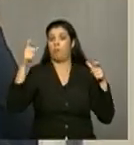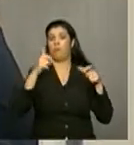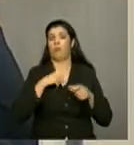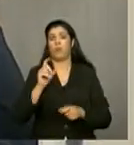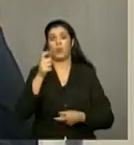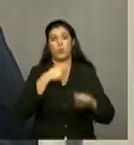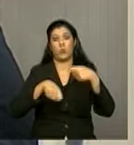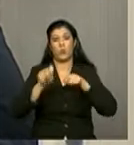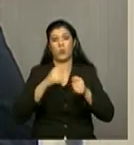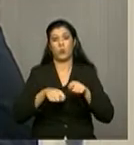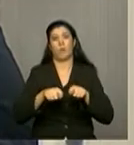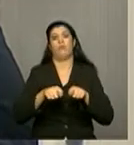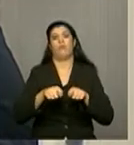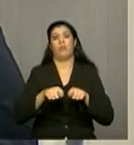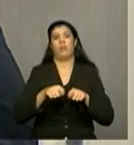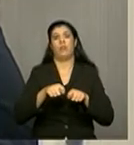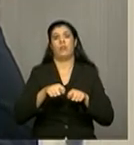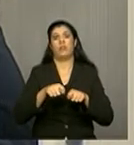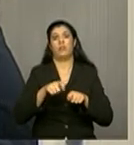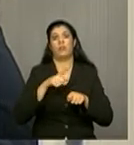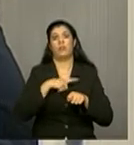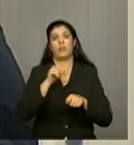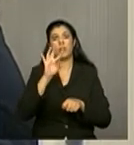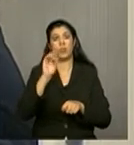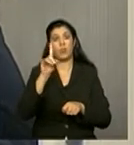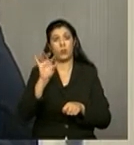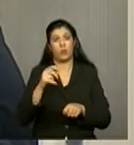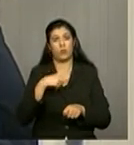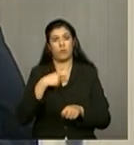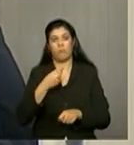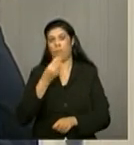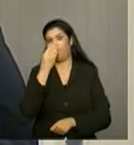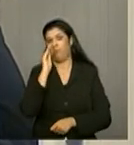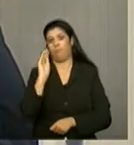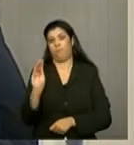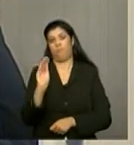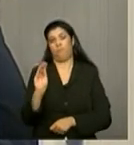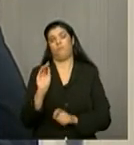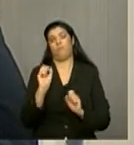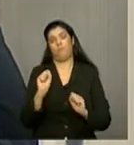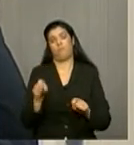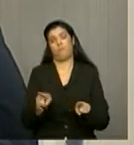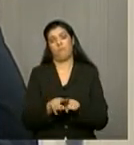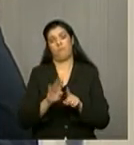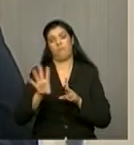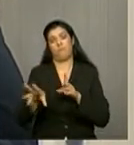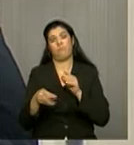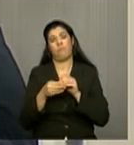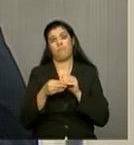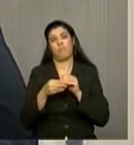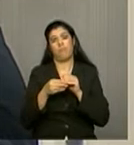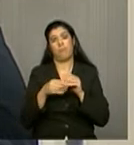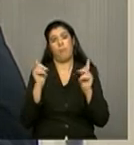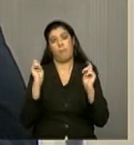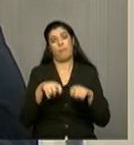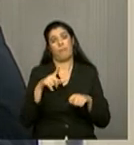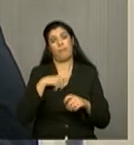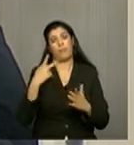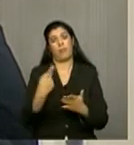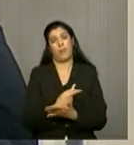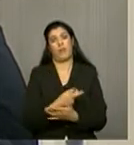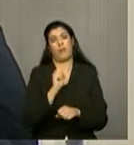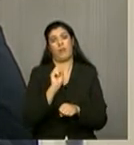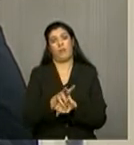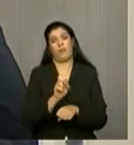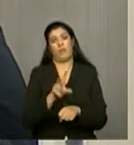substância tóxica e isso não permite que nos outros excluirmos a possibilidade de um envenenamento portanto a